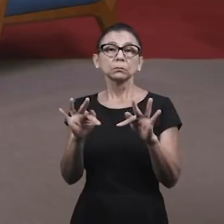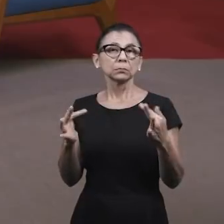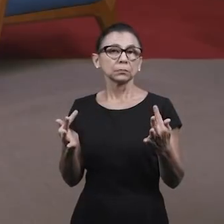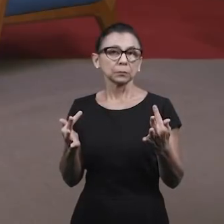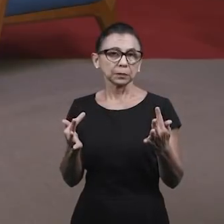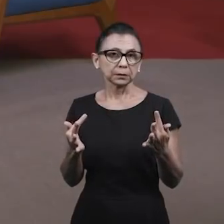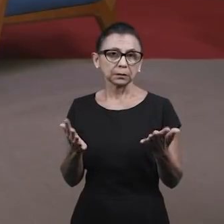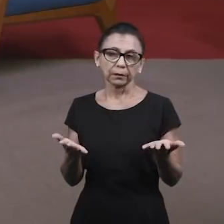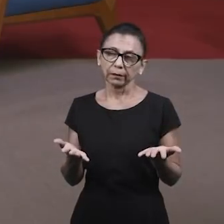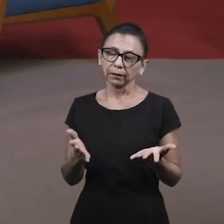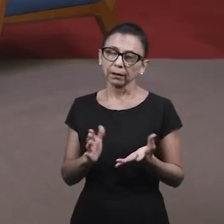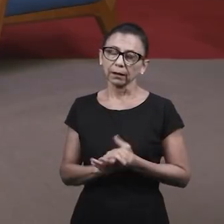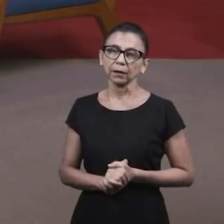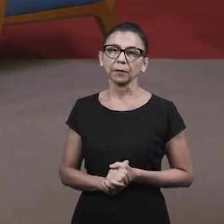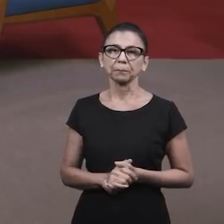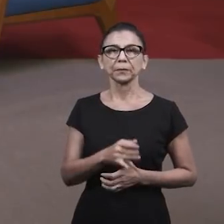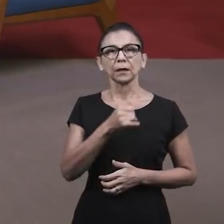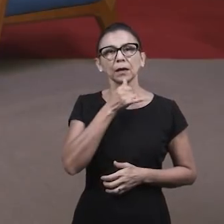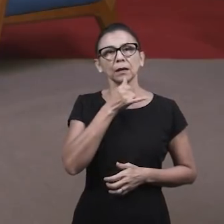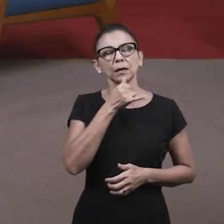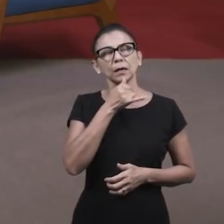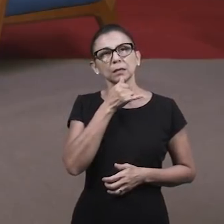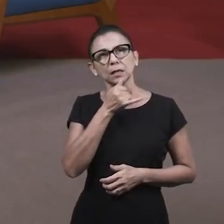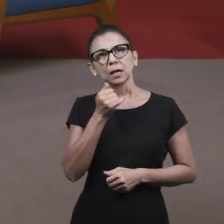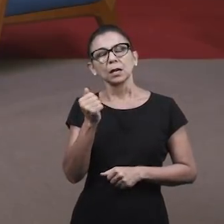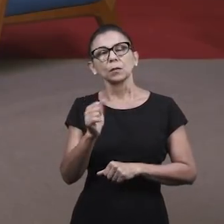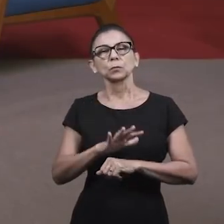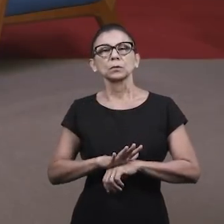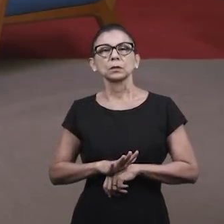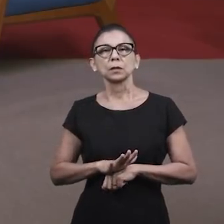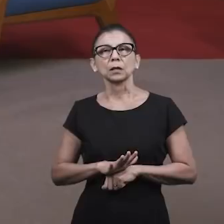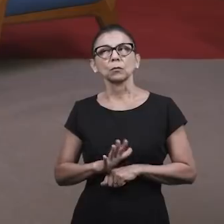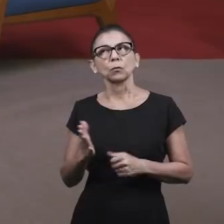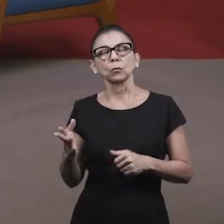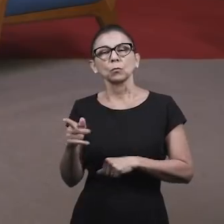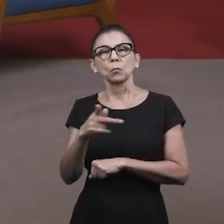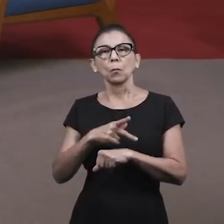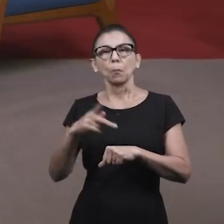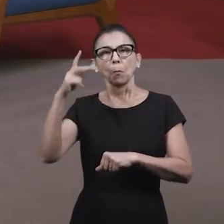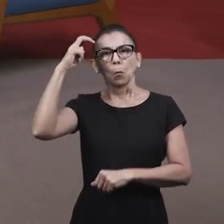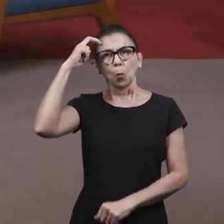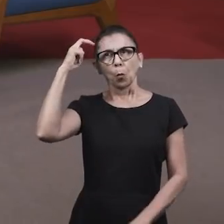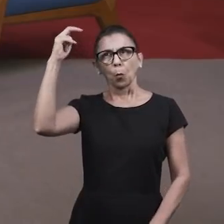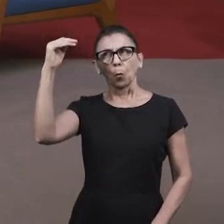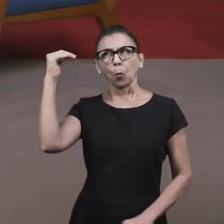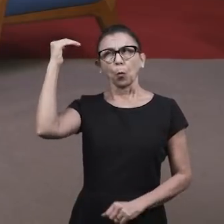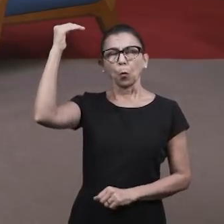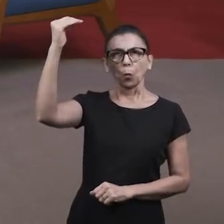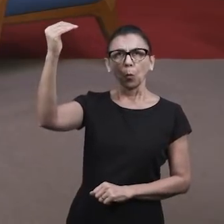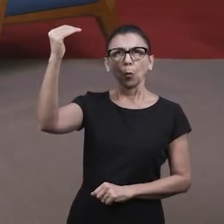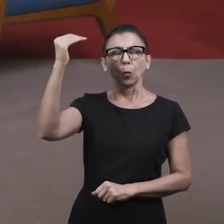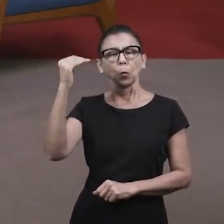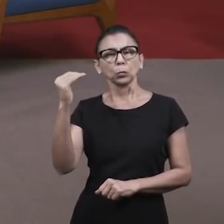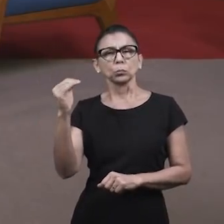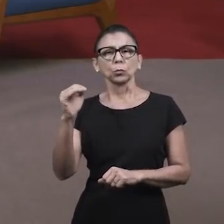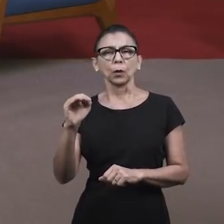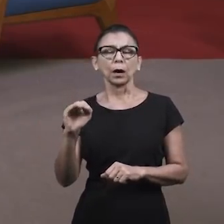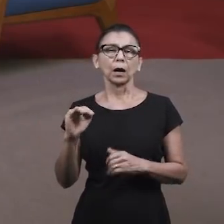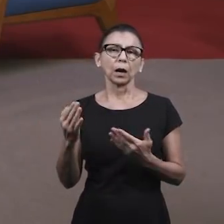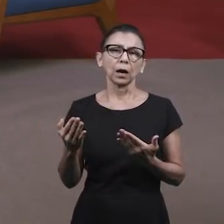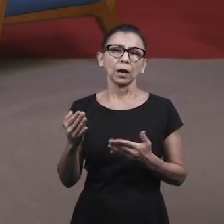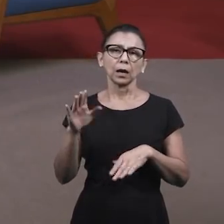e neste cenário, embora vivendo esse cenário, em que cenário a gente descobre também os mistérios da salvação, os mistérios da